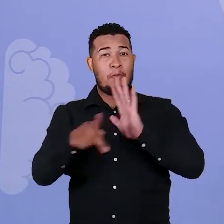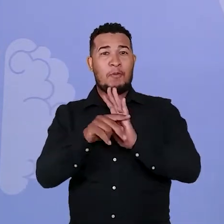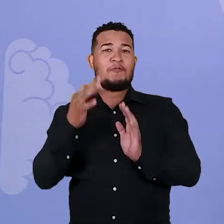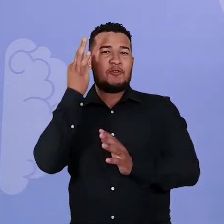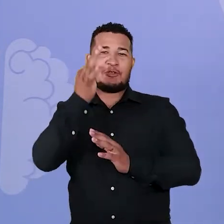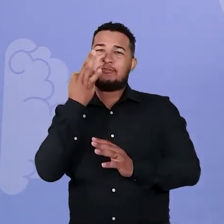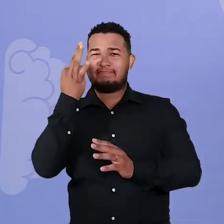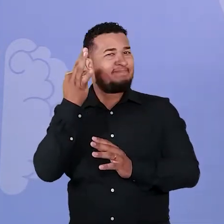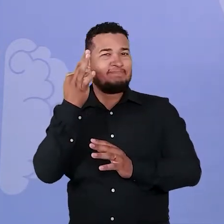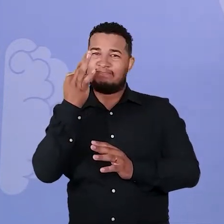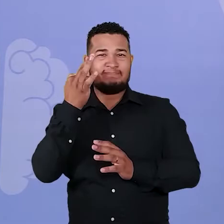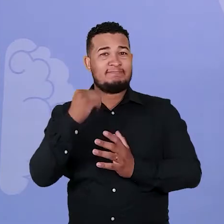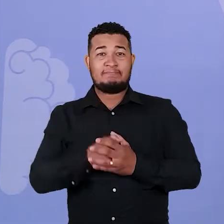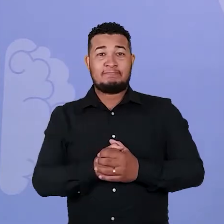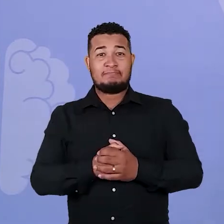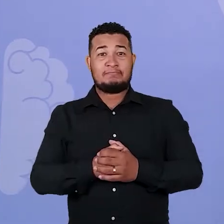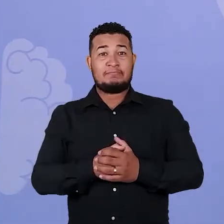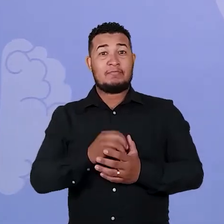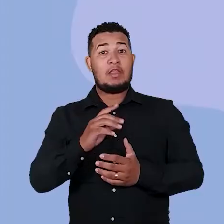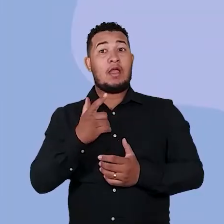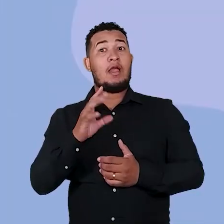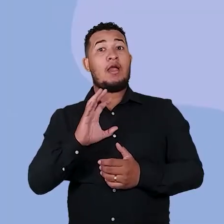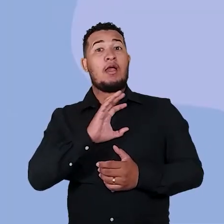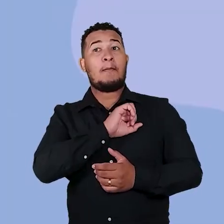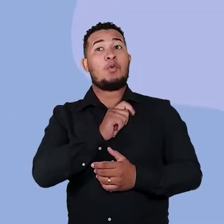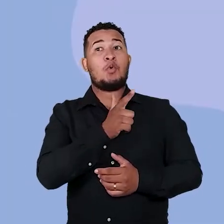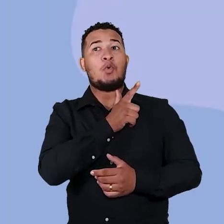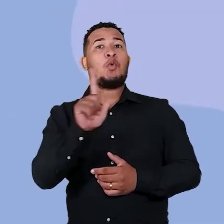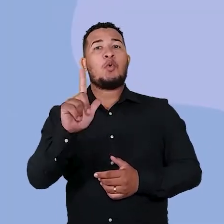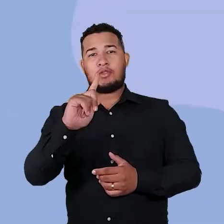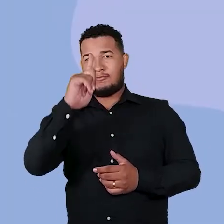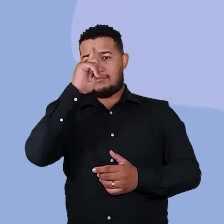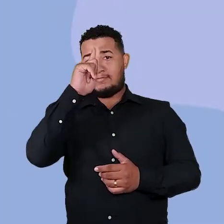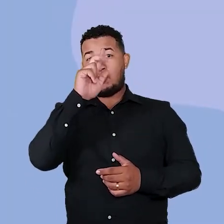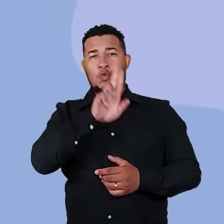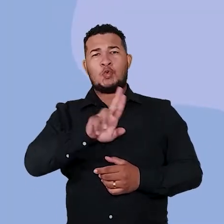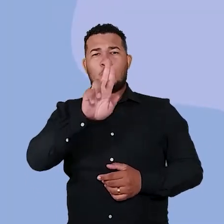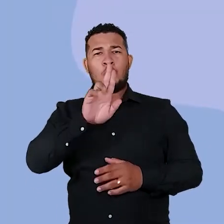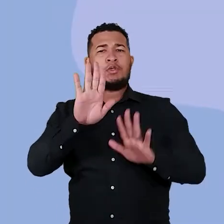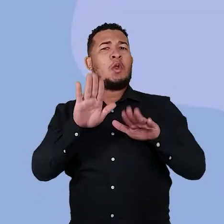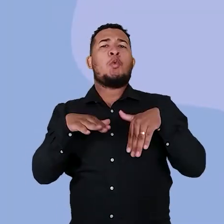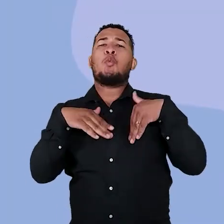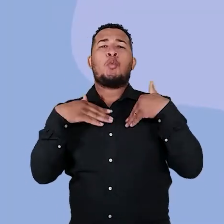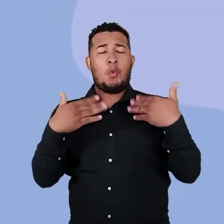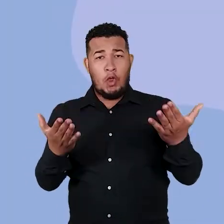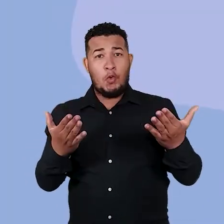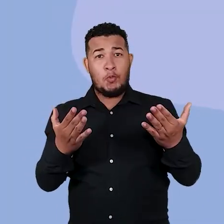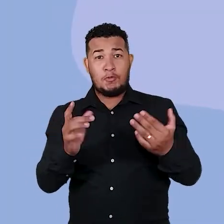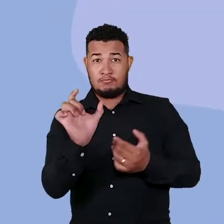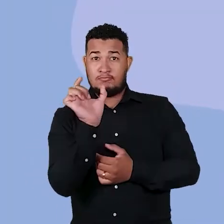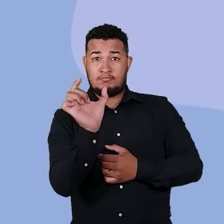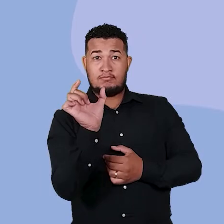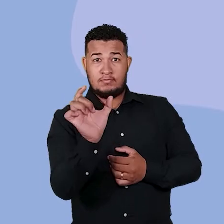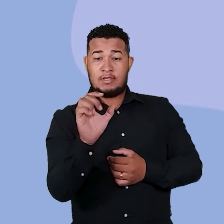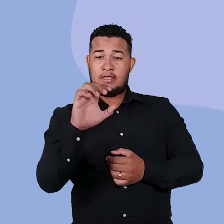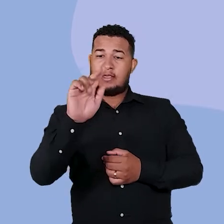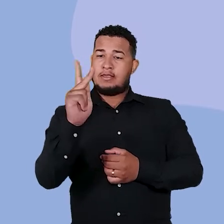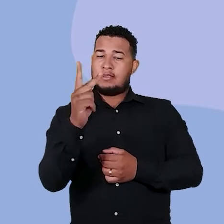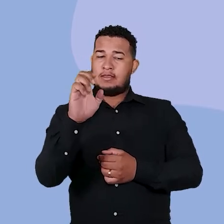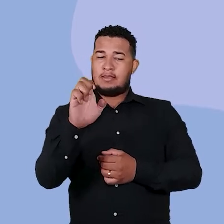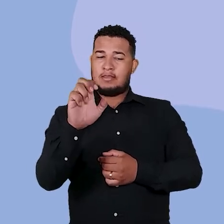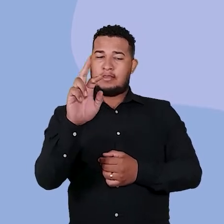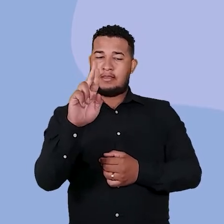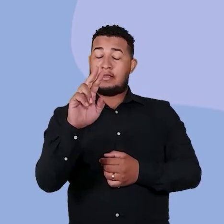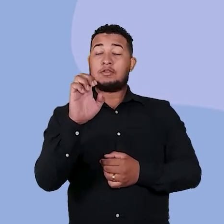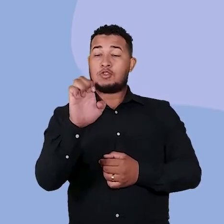da filosofia. Vamos lá para o próximo. Uma outra palavra que o grego usa para falar de amor